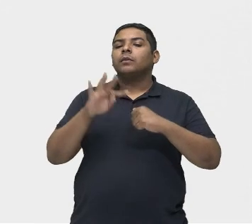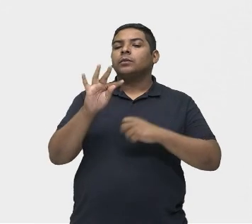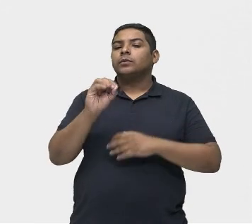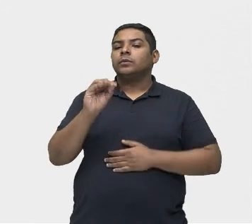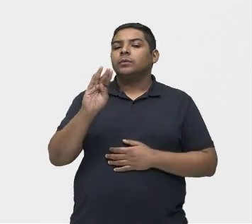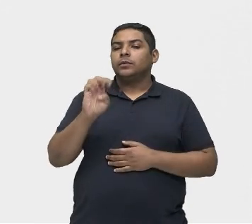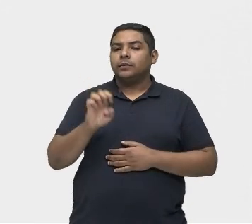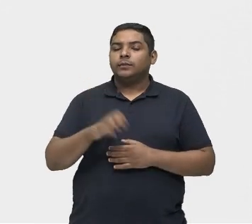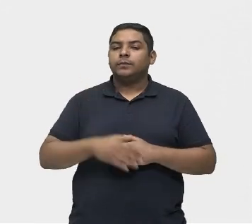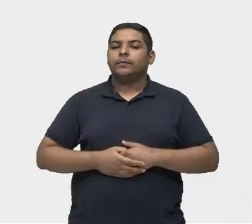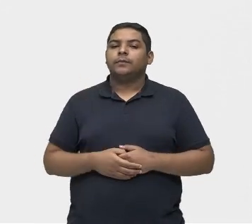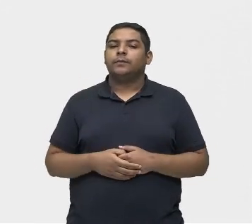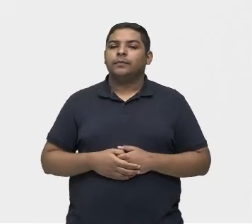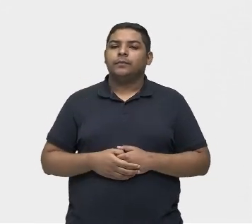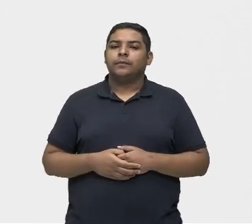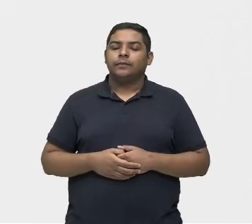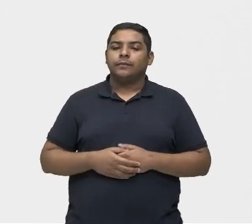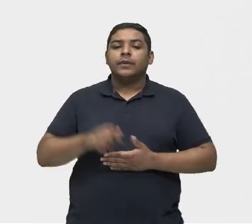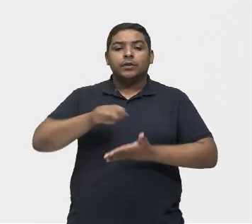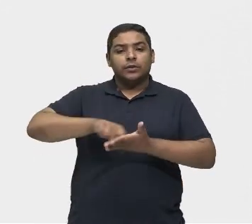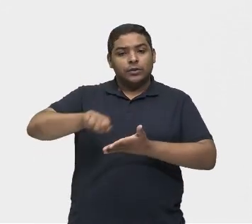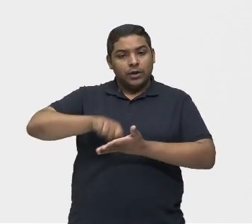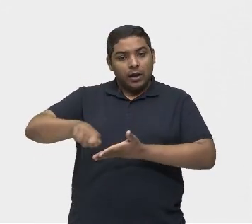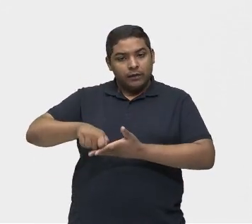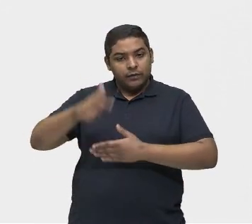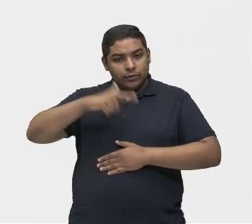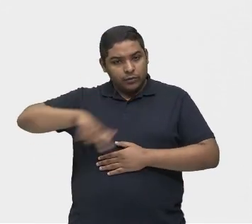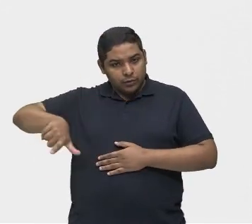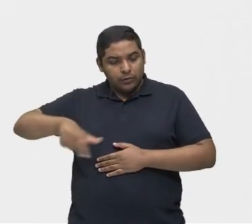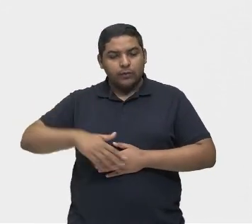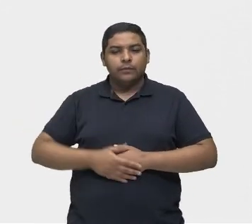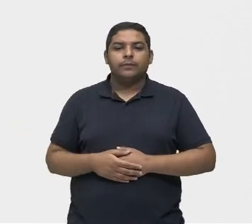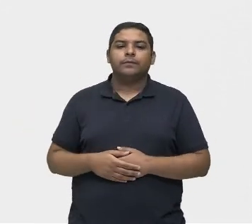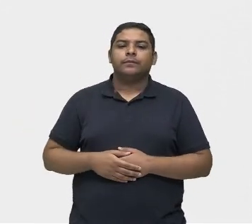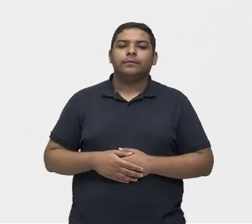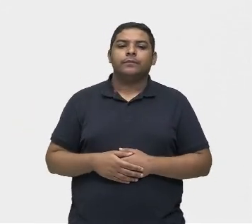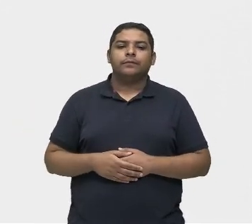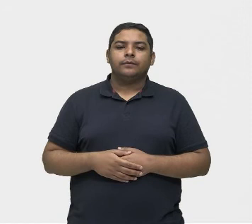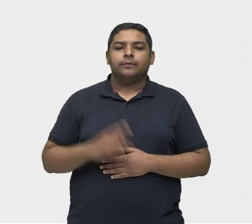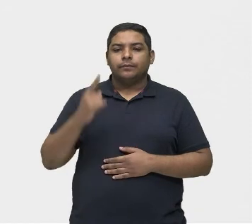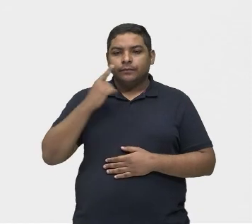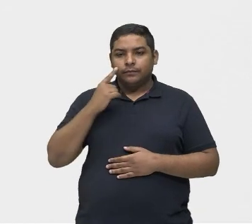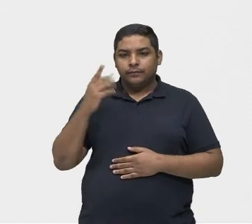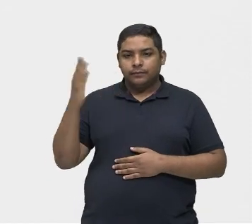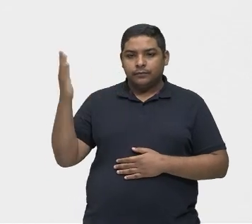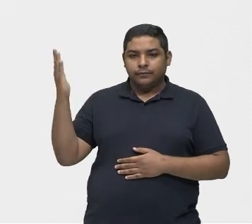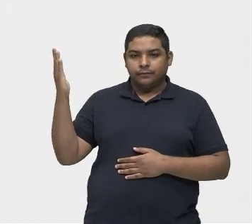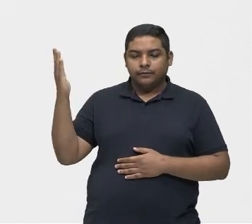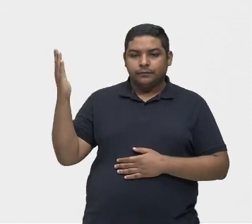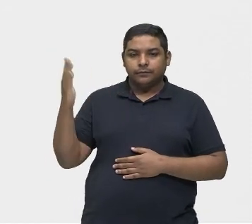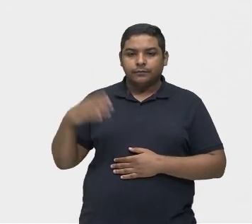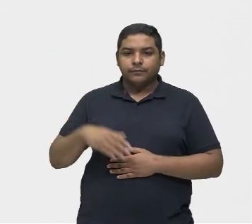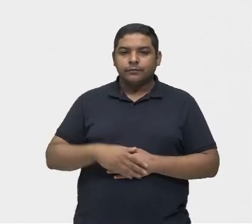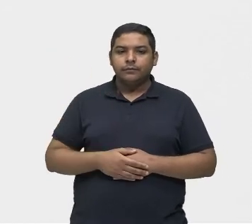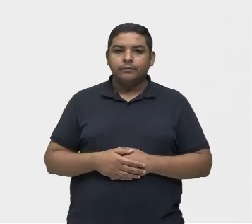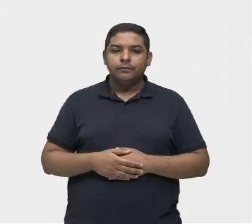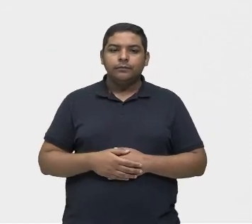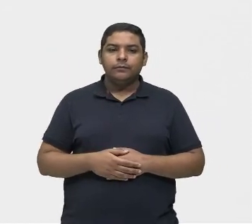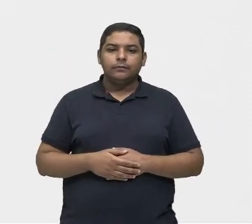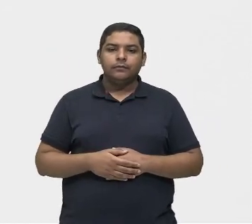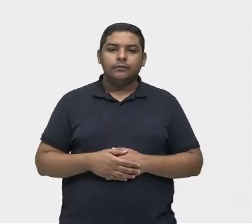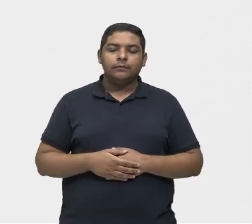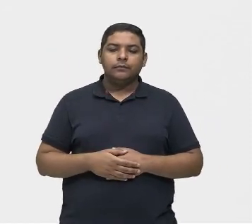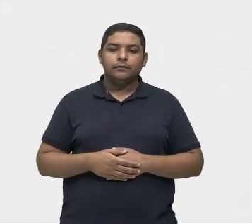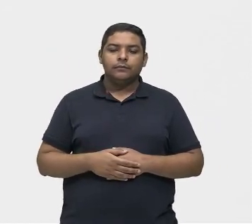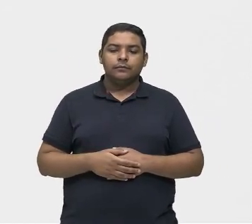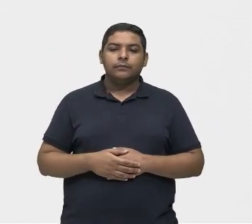primeira, que é para escrever, né, reescrevê-la na forma negativa. He was the best soccer player at the university. Ele era, então, o